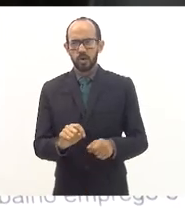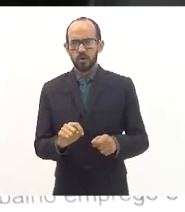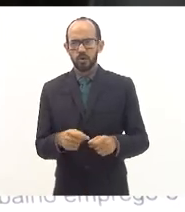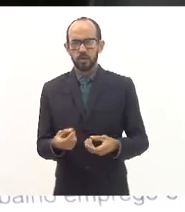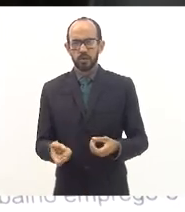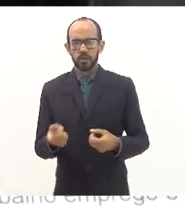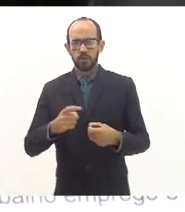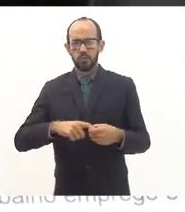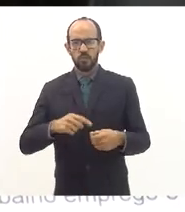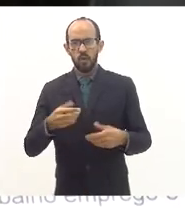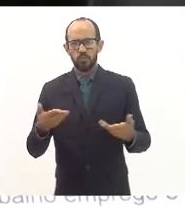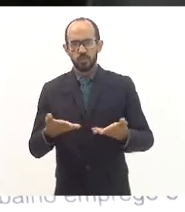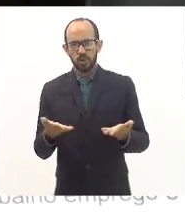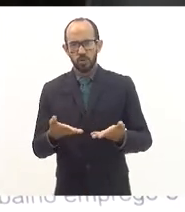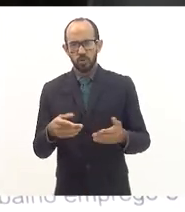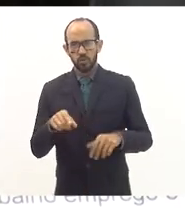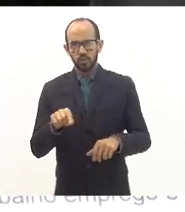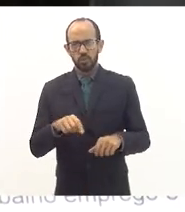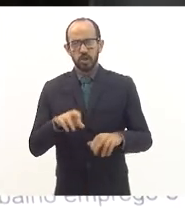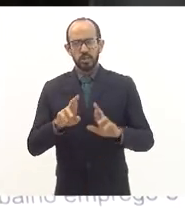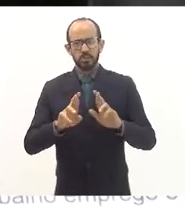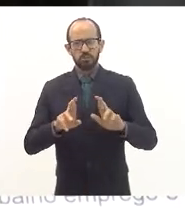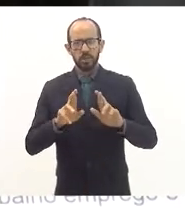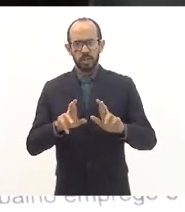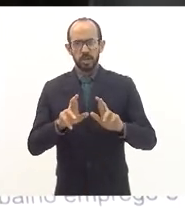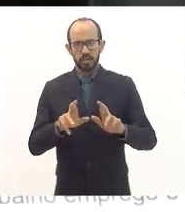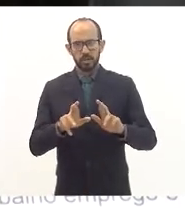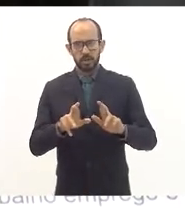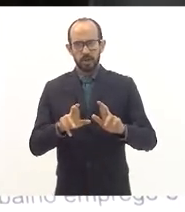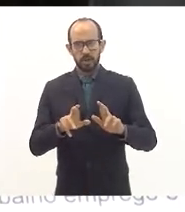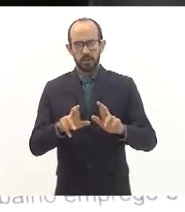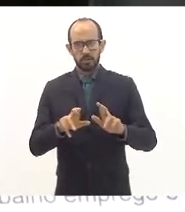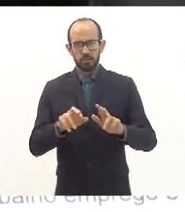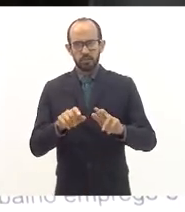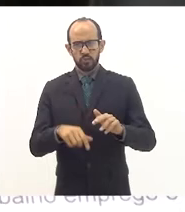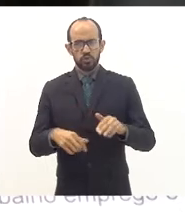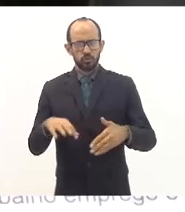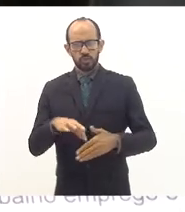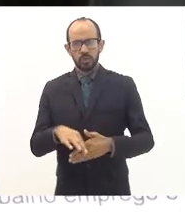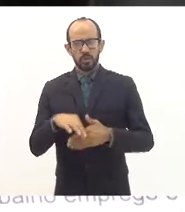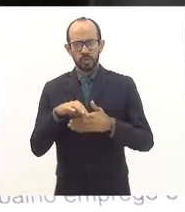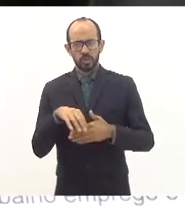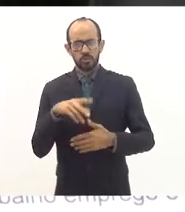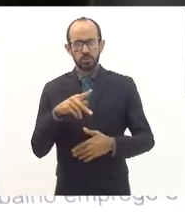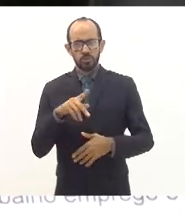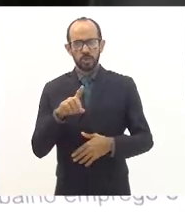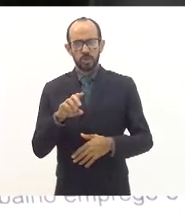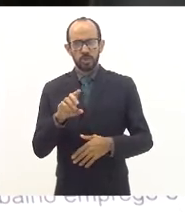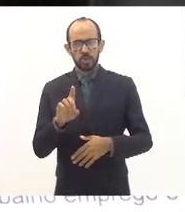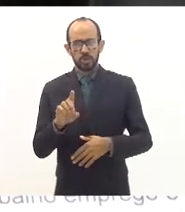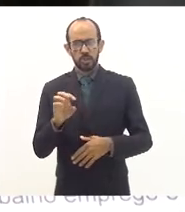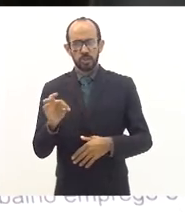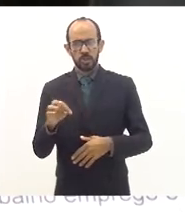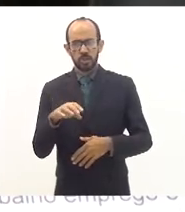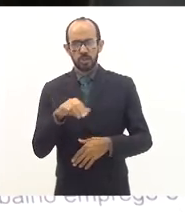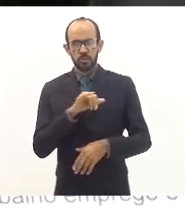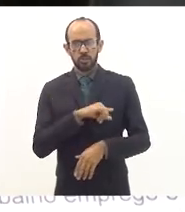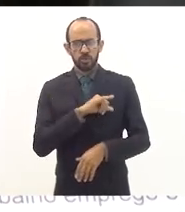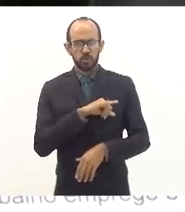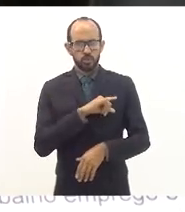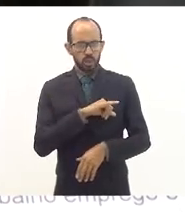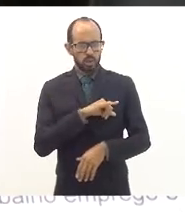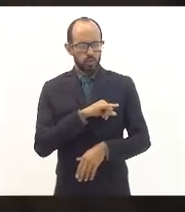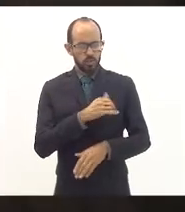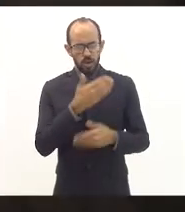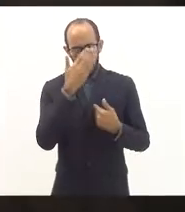de volta a esperança e o protagonismo ao PDT do Rio de Janeiro. Rodrigo, eu quero te